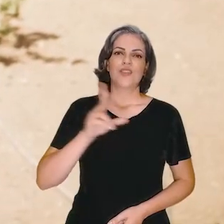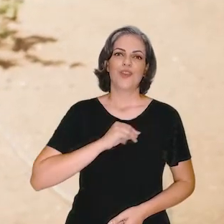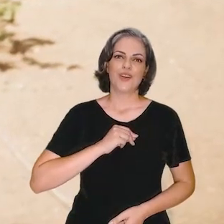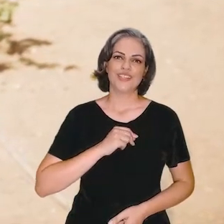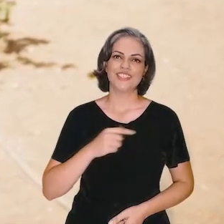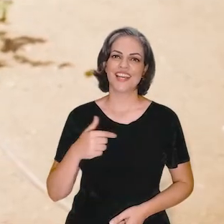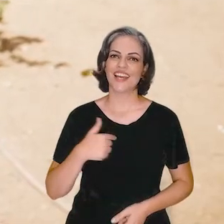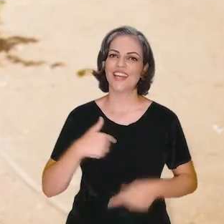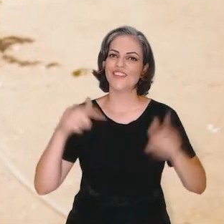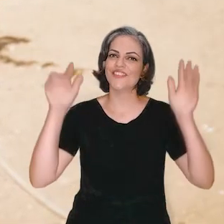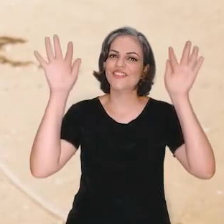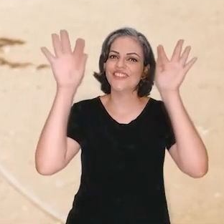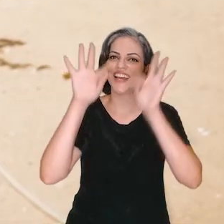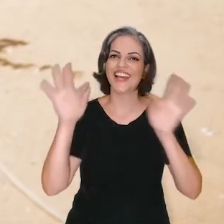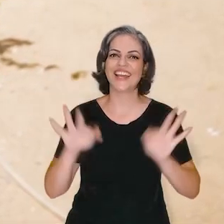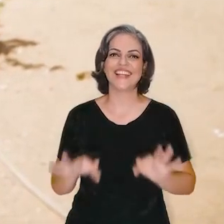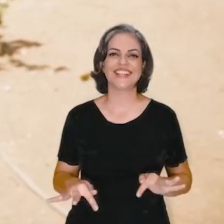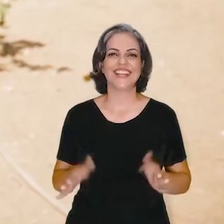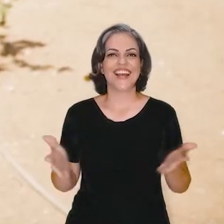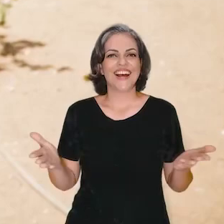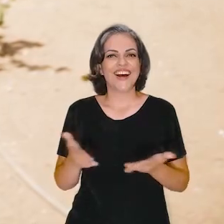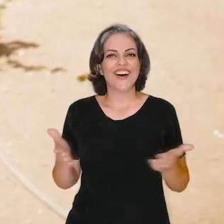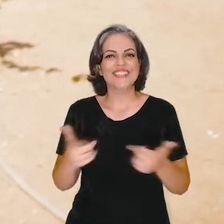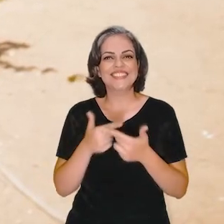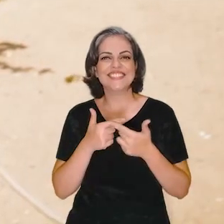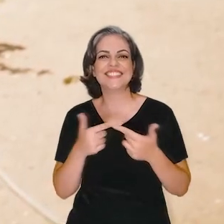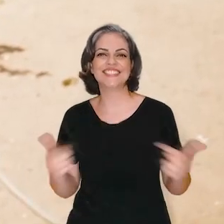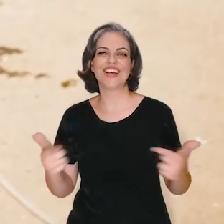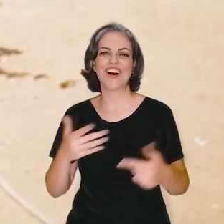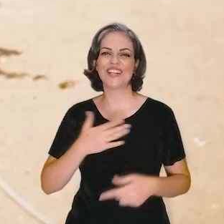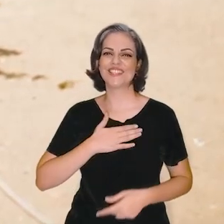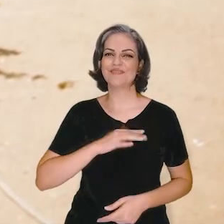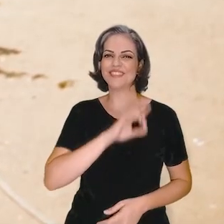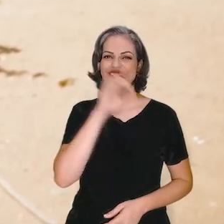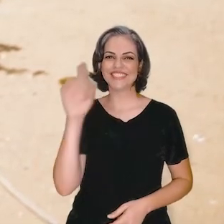Nossa, estou muito feliz, viu? Hoje eu ganhei o dia.